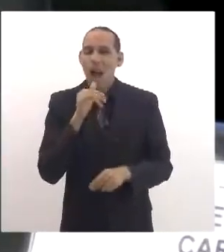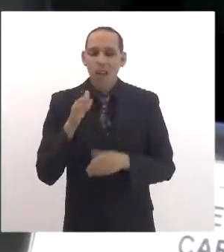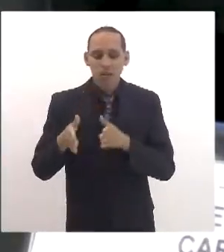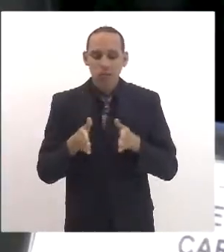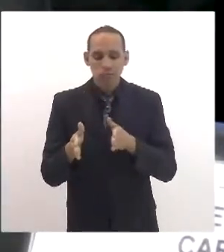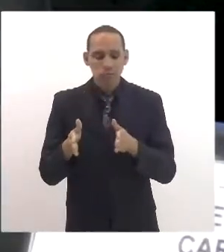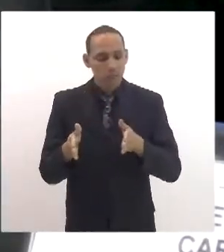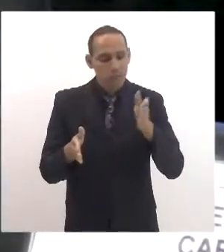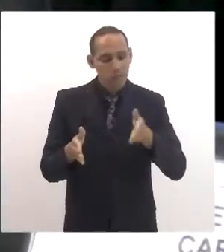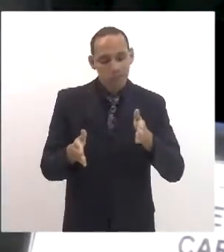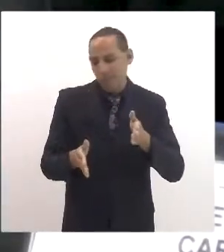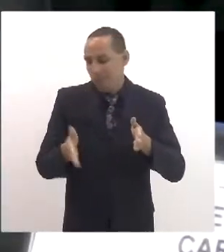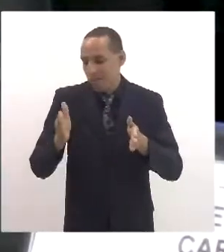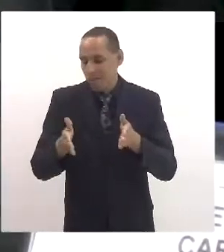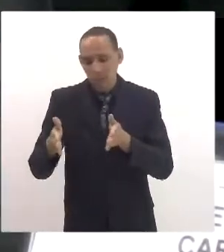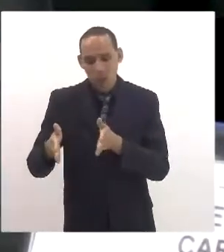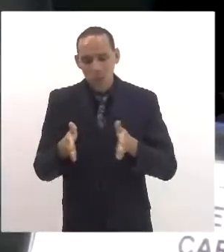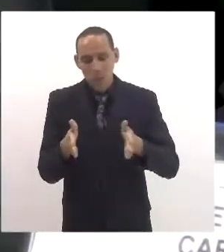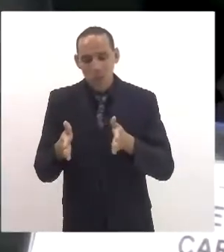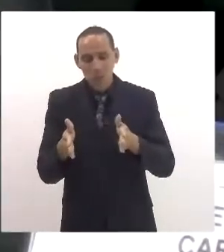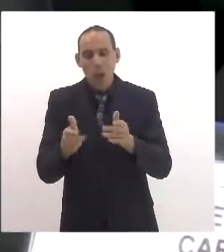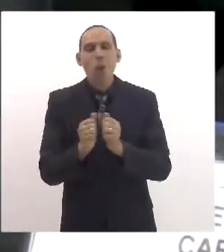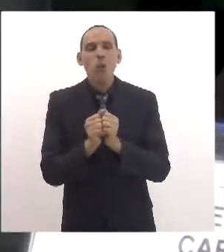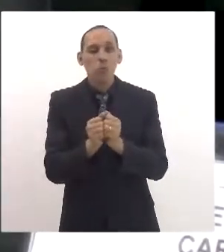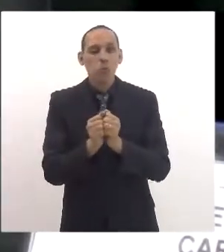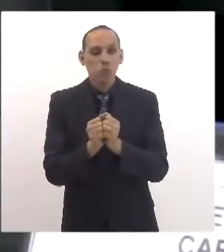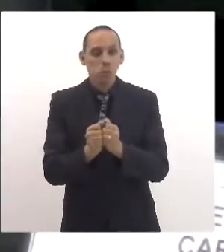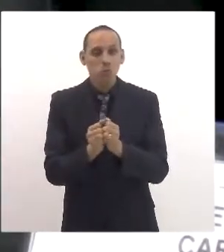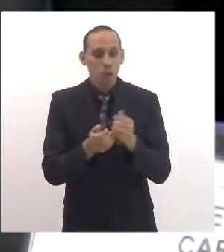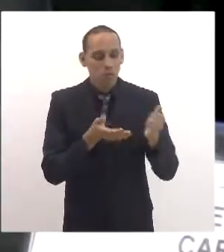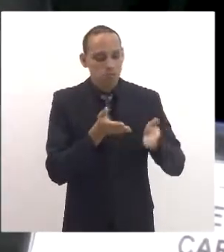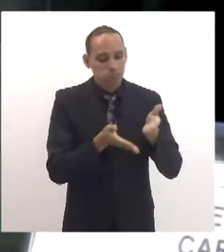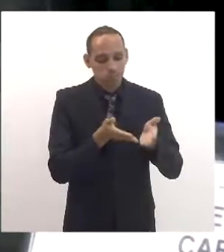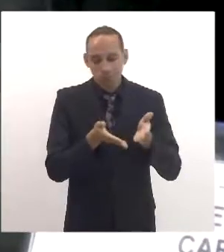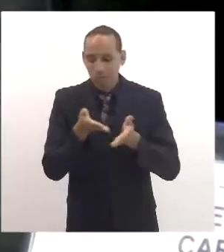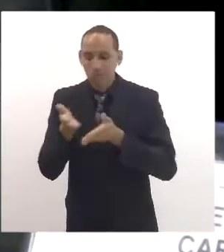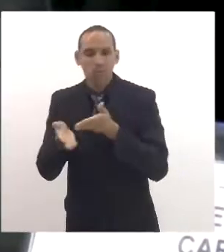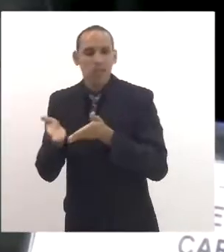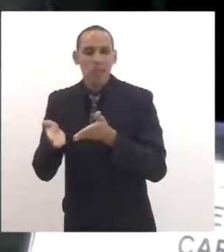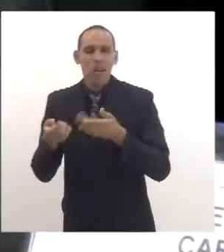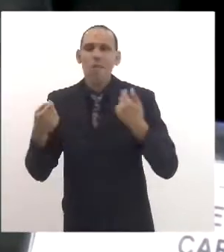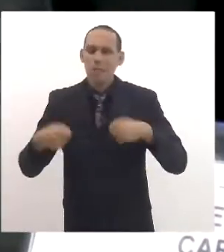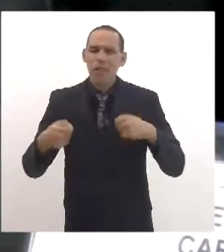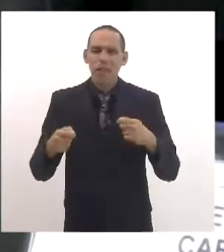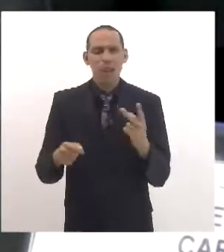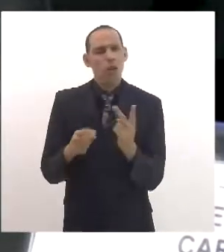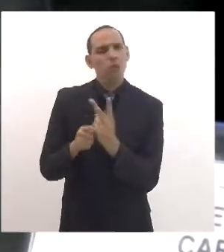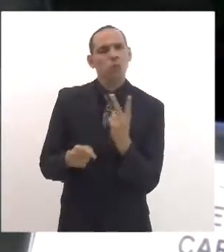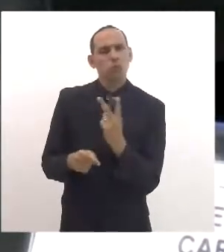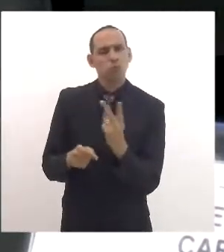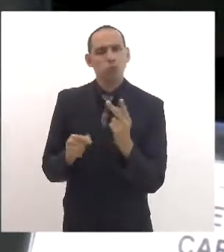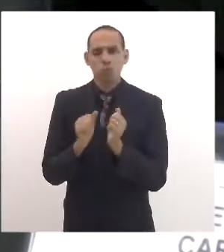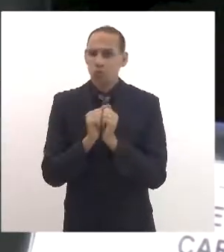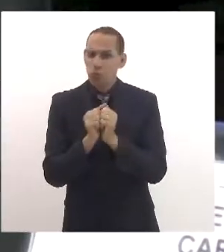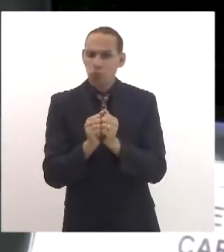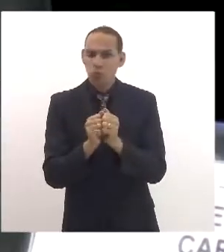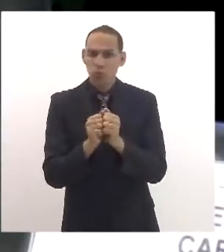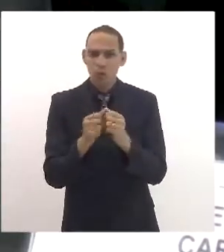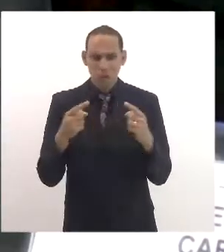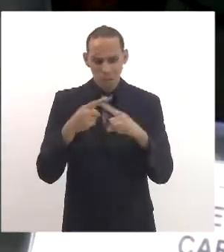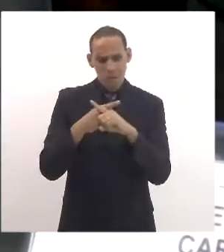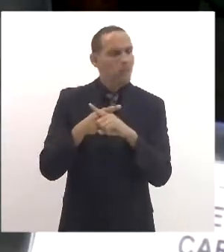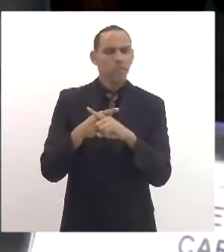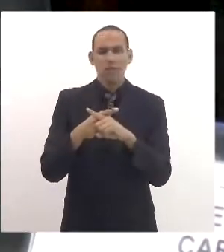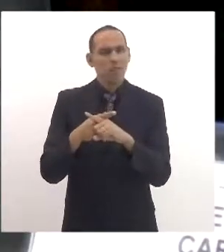duplo sentido. E precisamos cuidar de ambas. Elas não são opostas. Conheço Manuel Heitor há mais de